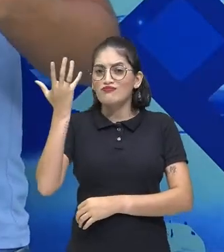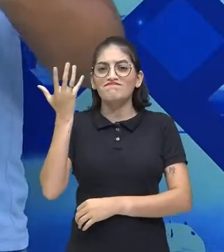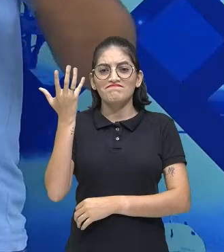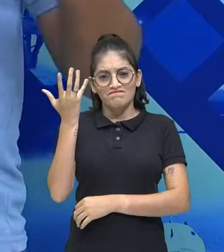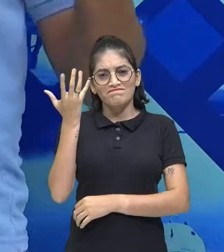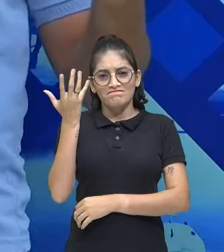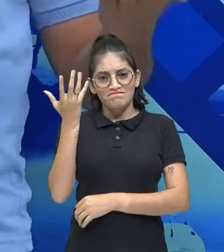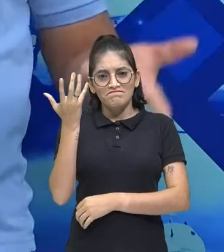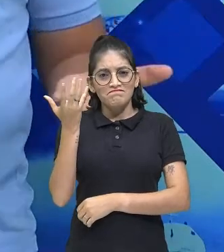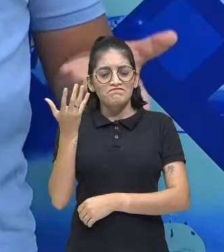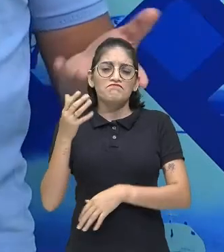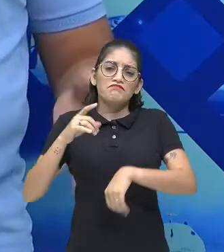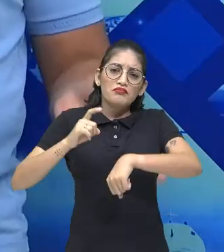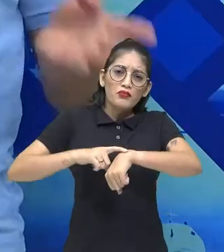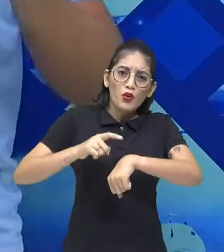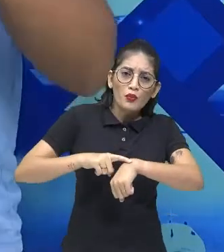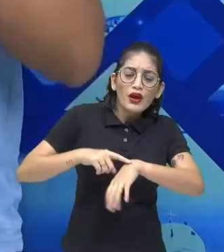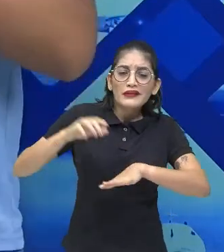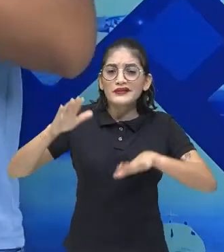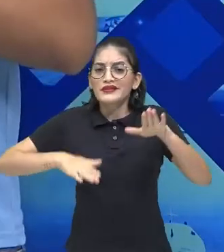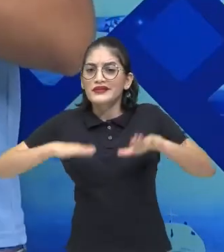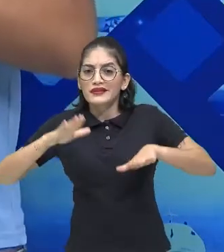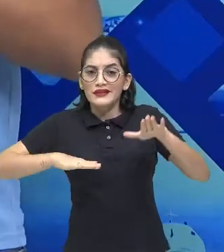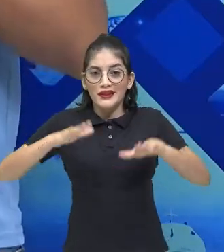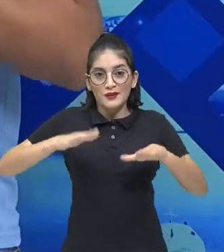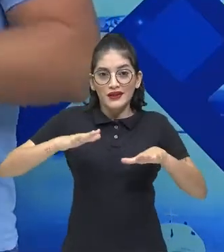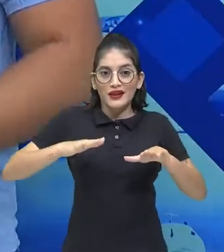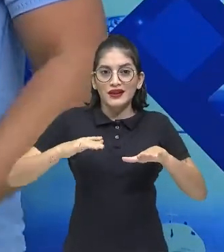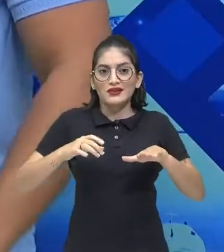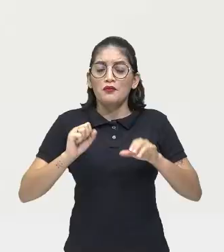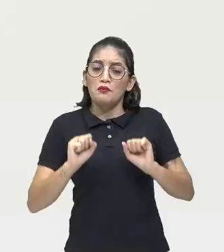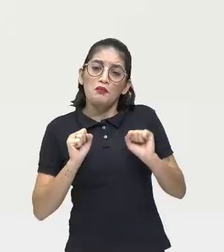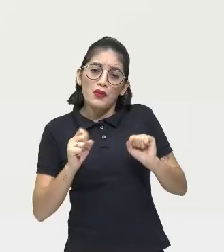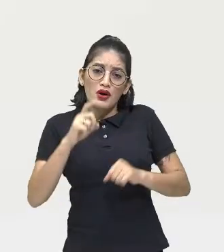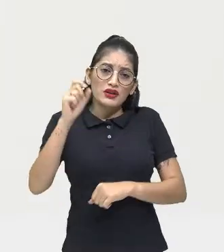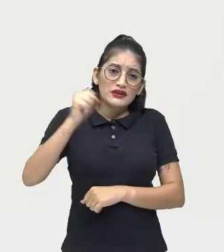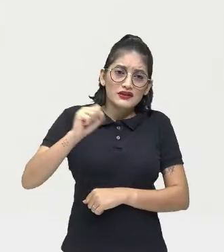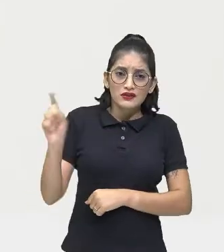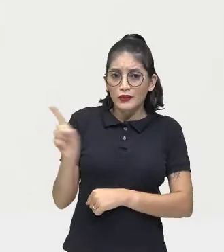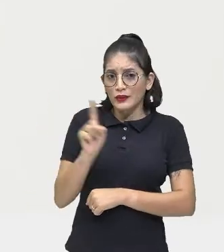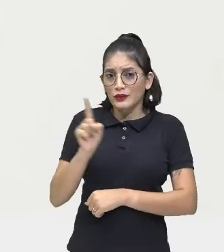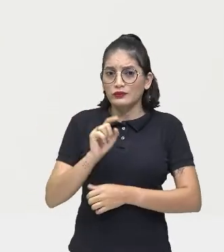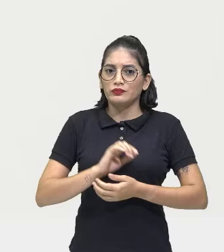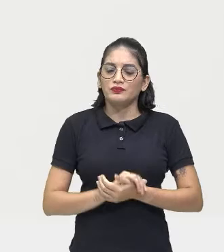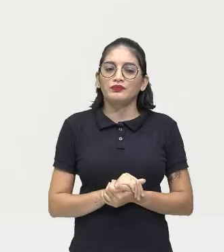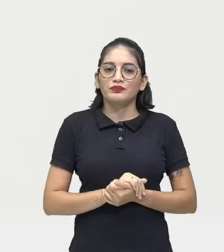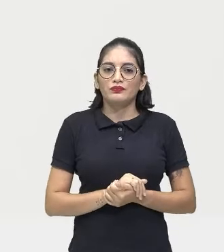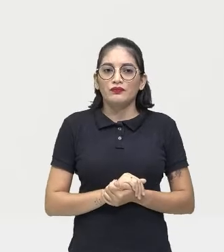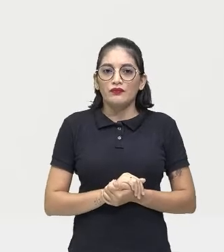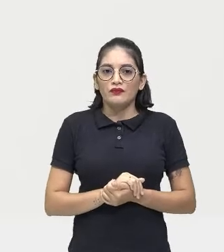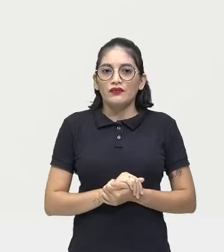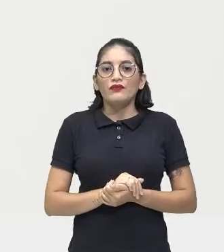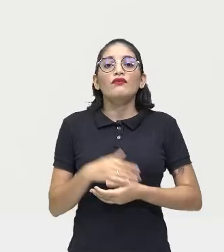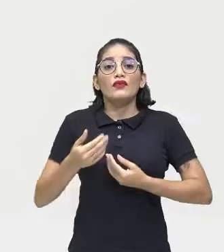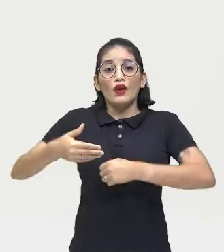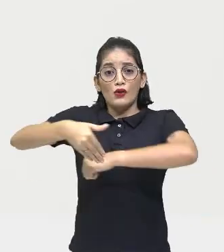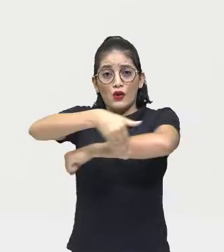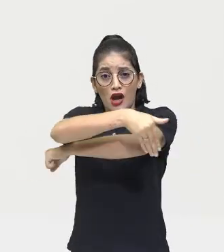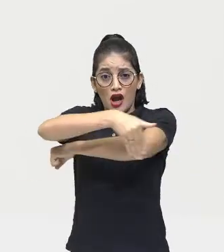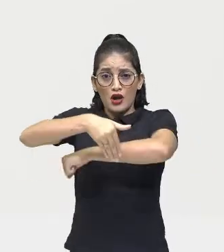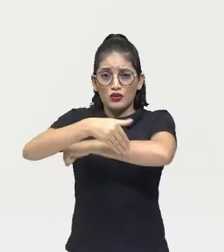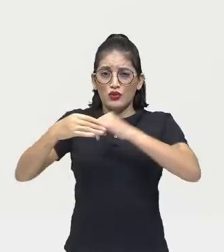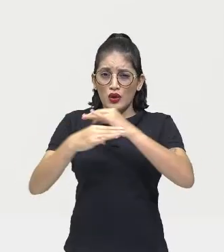ocasional. Em momento é desse modo, em outro momento não, ok? Observem, as ruas da cidade